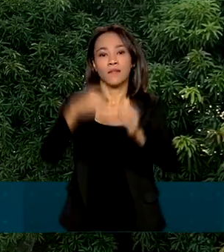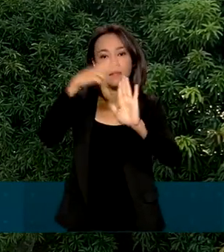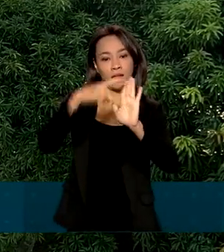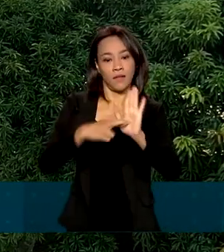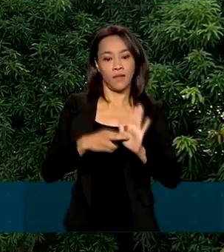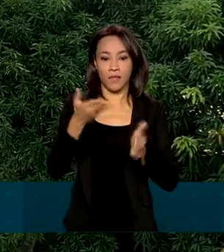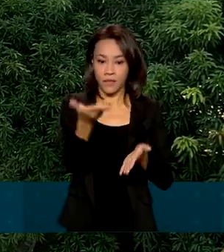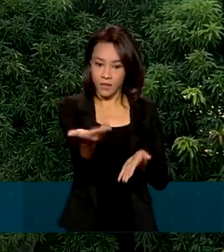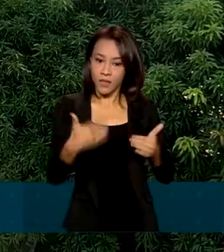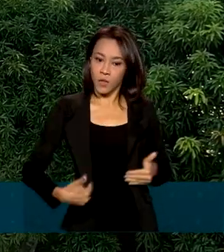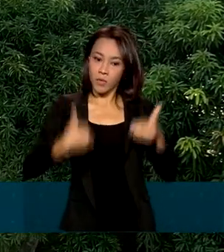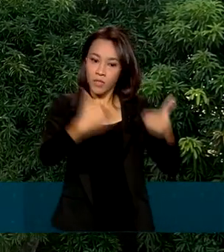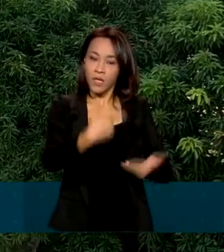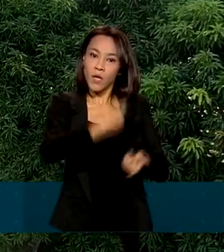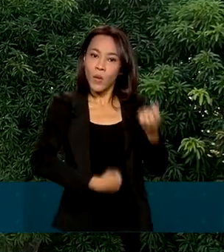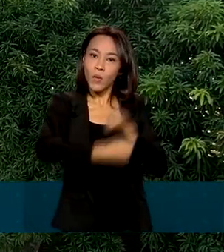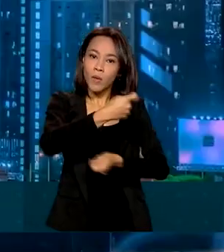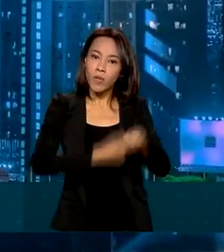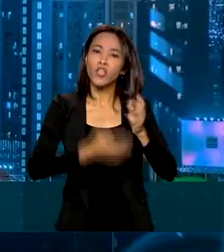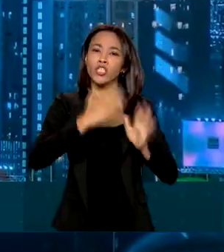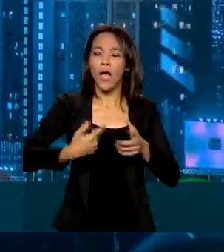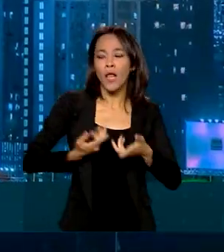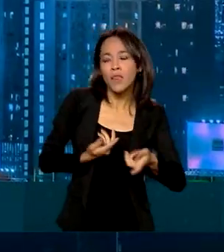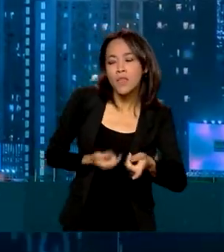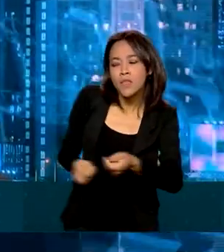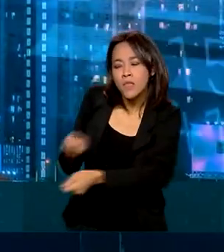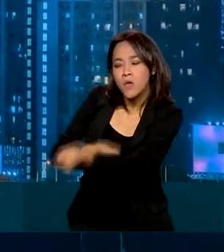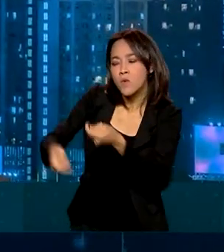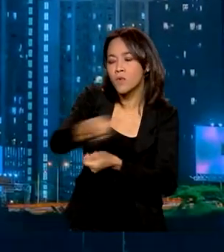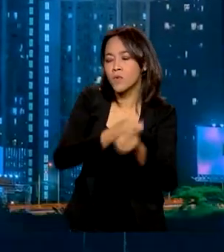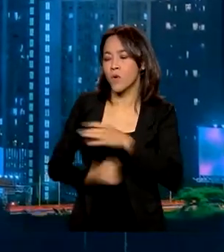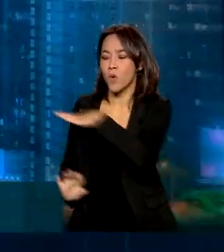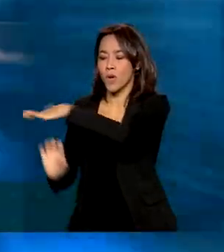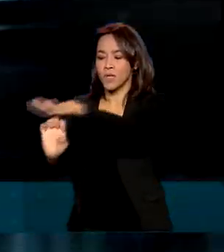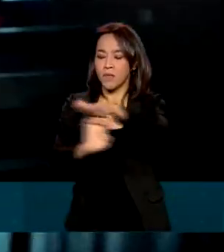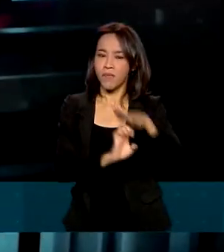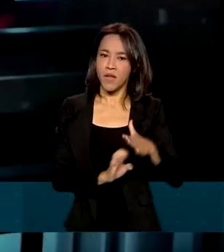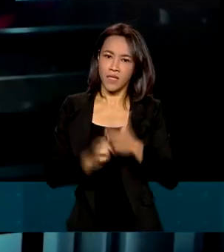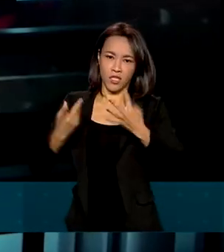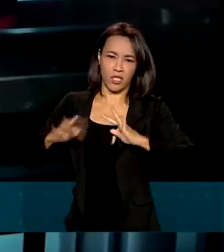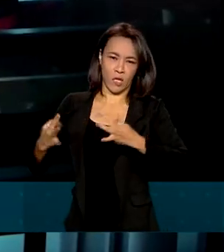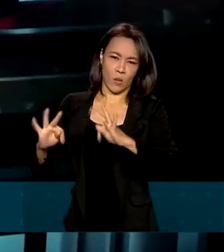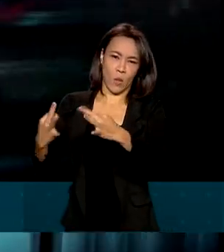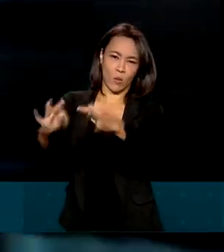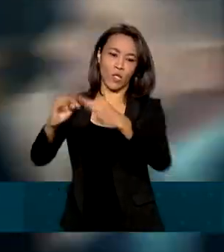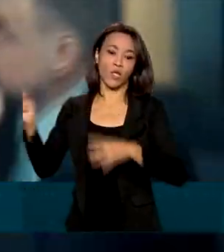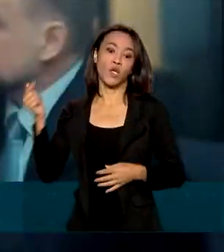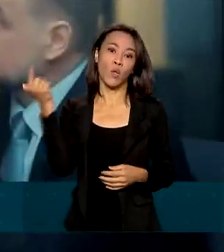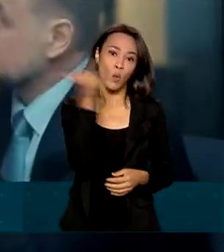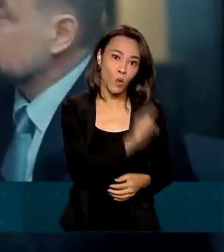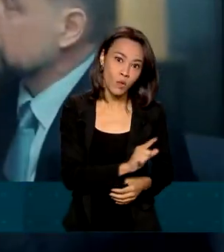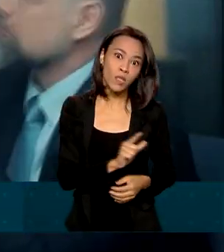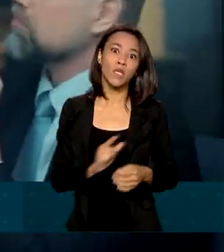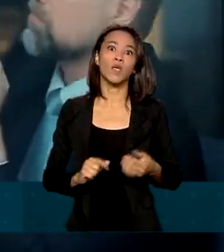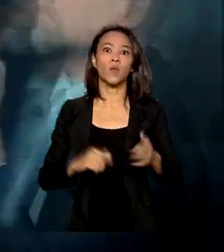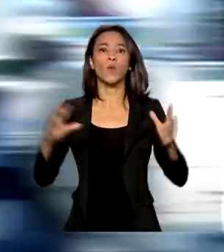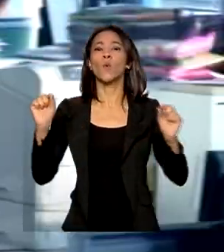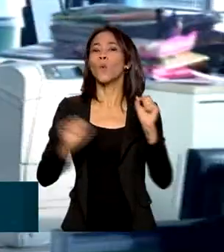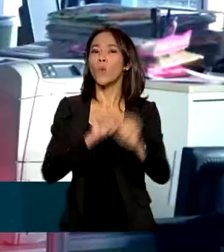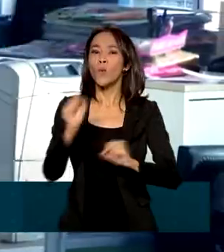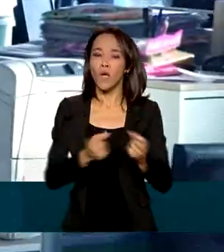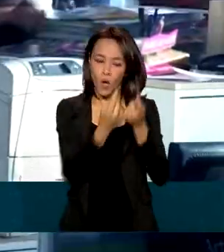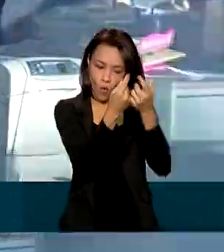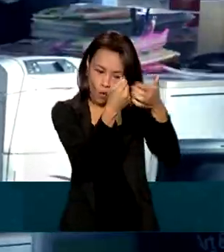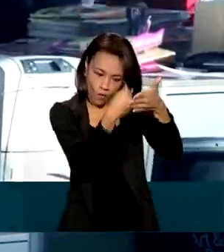ministério da economia negociou com as maiores empresas de softwares e Conseguiu fechar uma tabela de valores